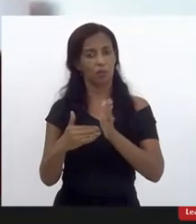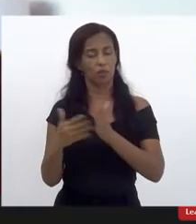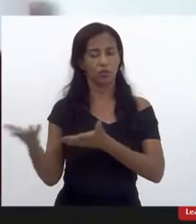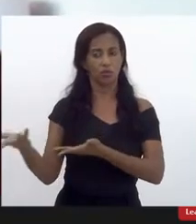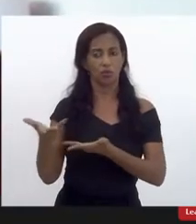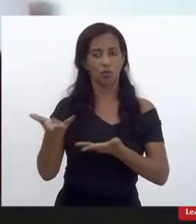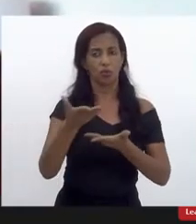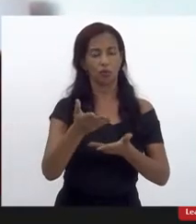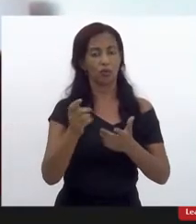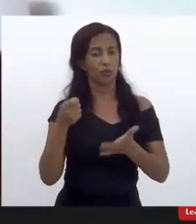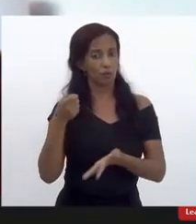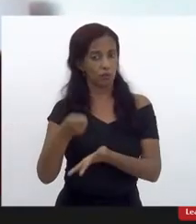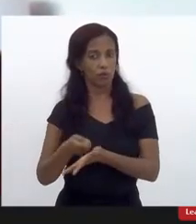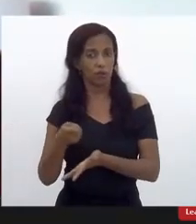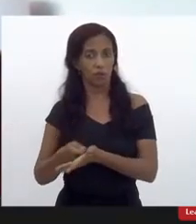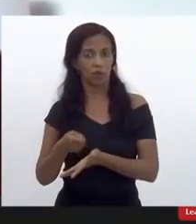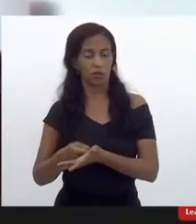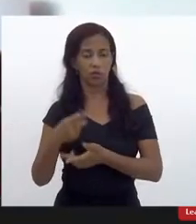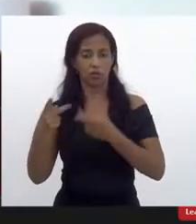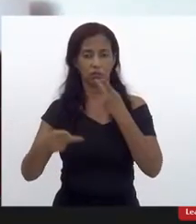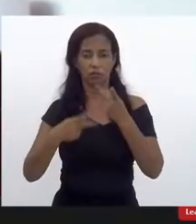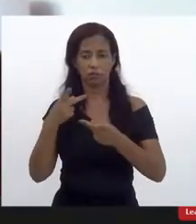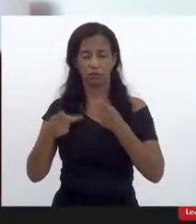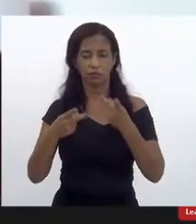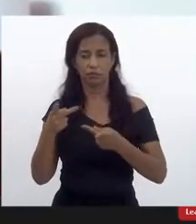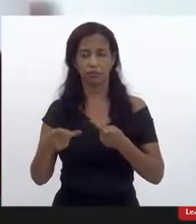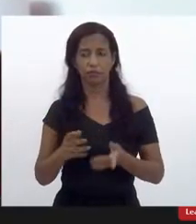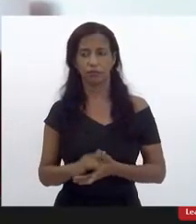quantos a gente vai poder garantir, mas a gente